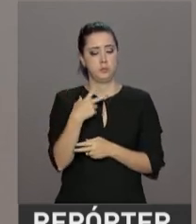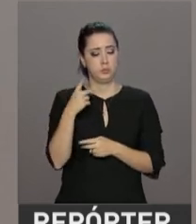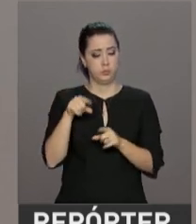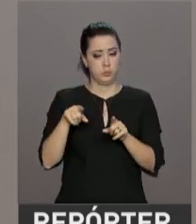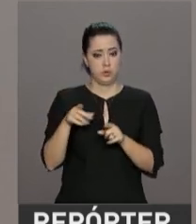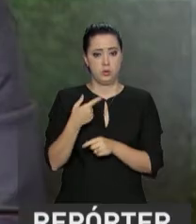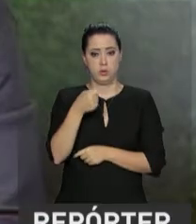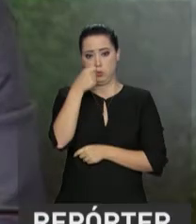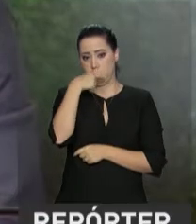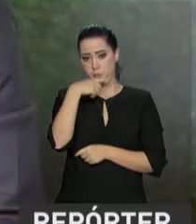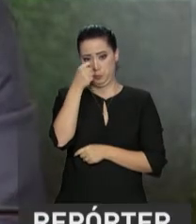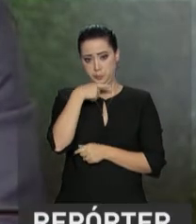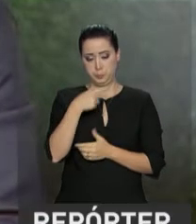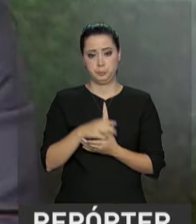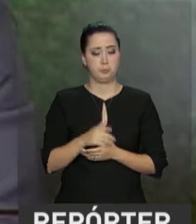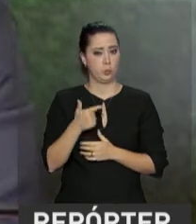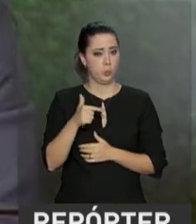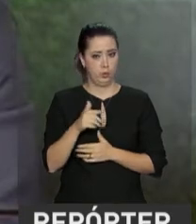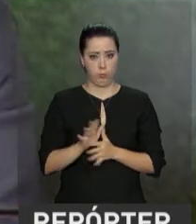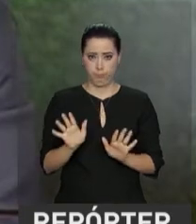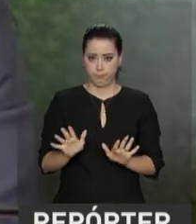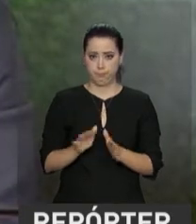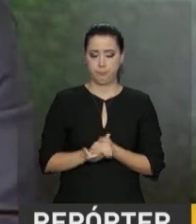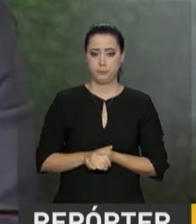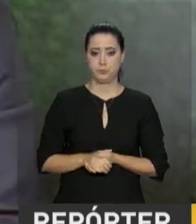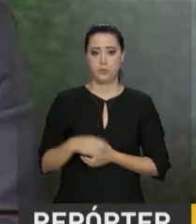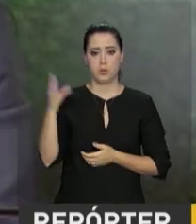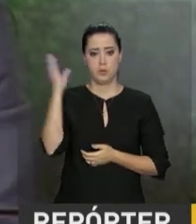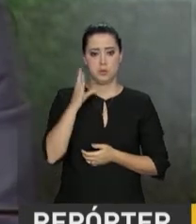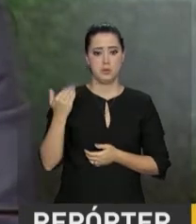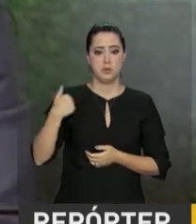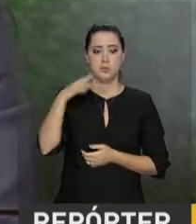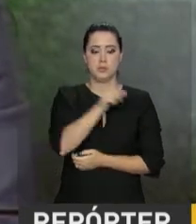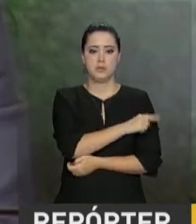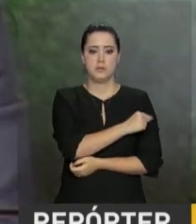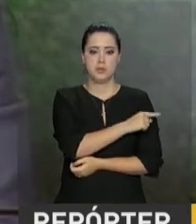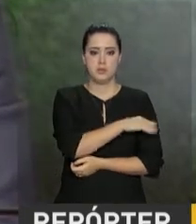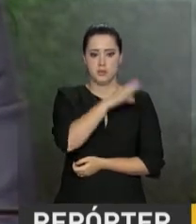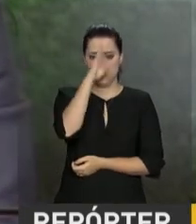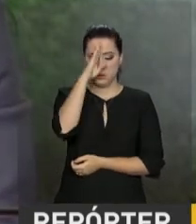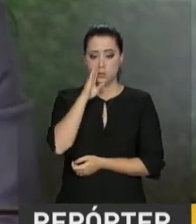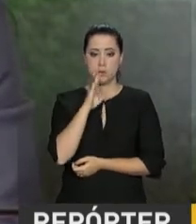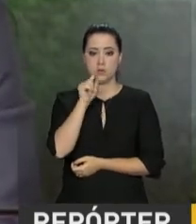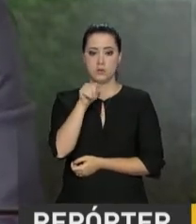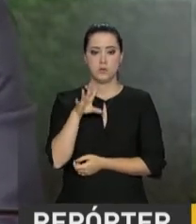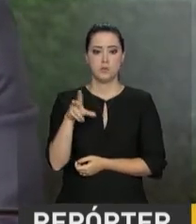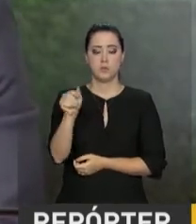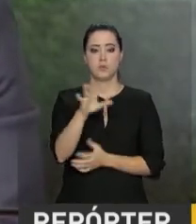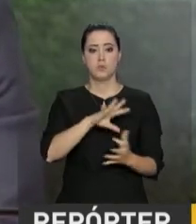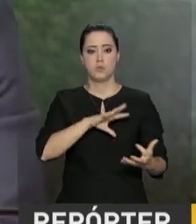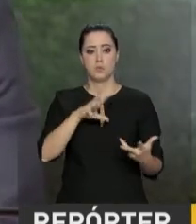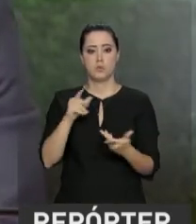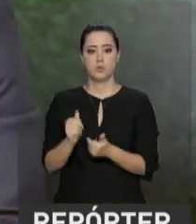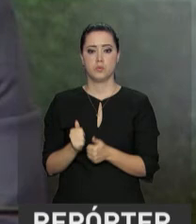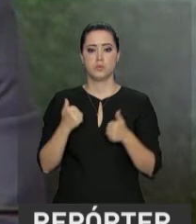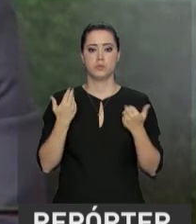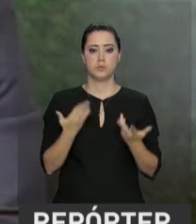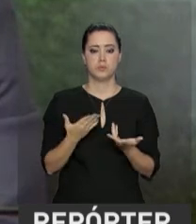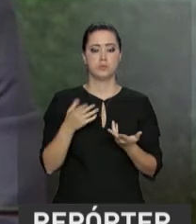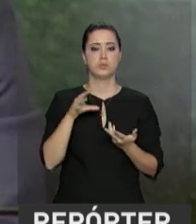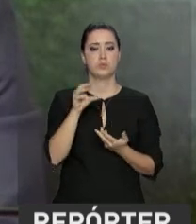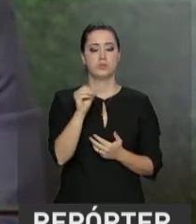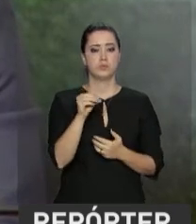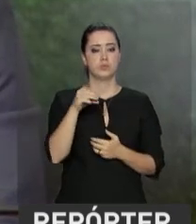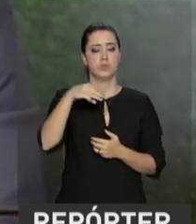causar a gripe é preciso levar em conta que o brasil país que mais vacinas de forma gratuita de todo mundo né ao ea